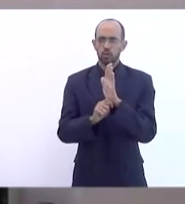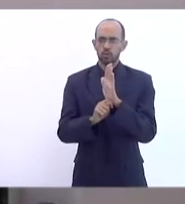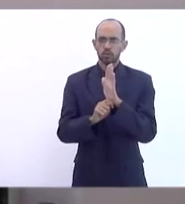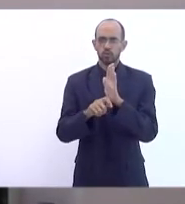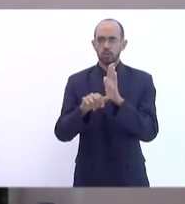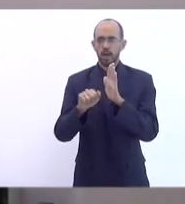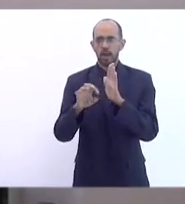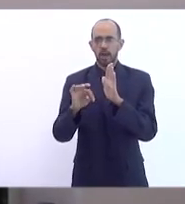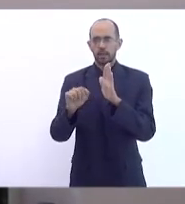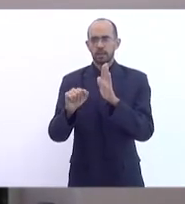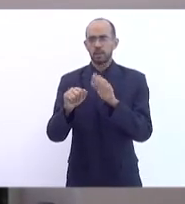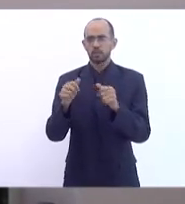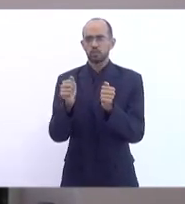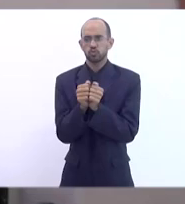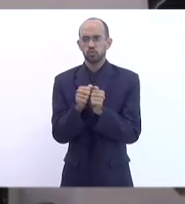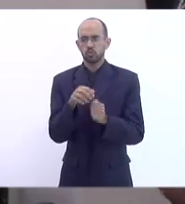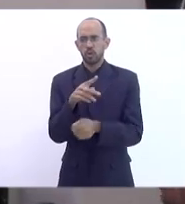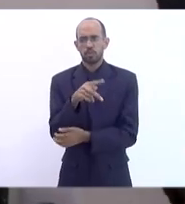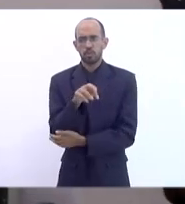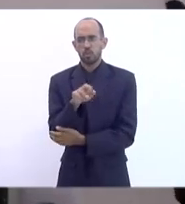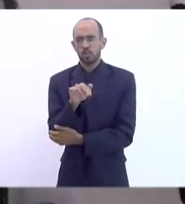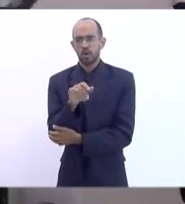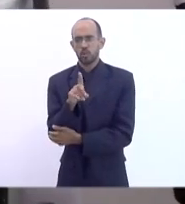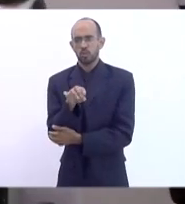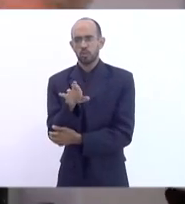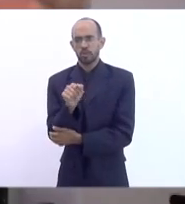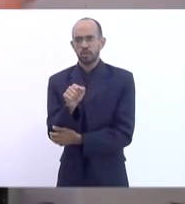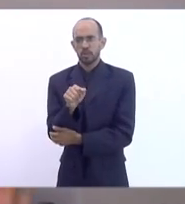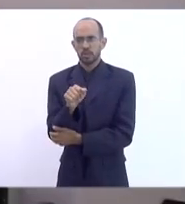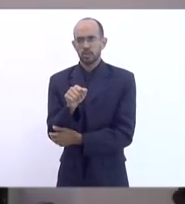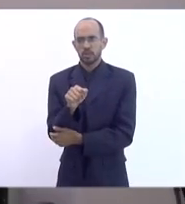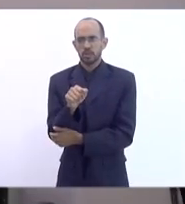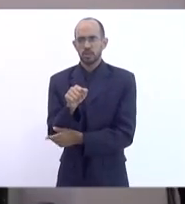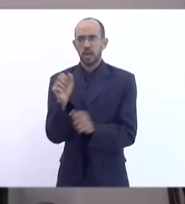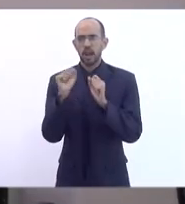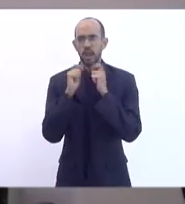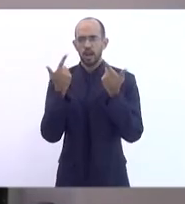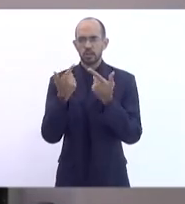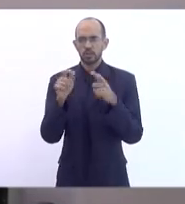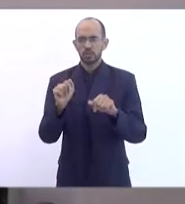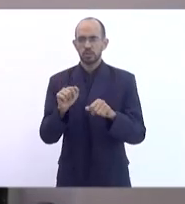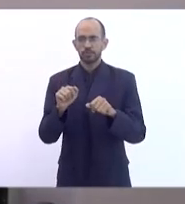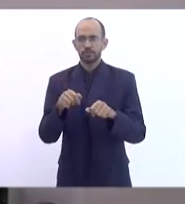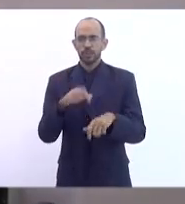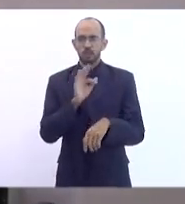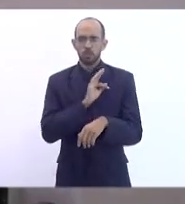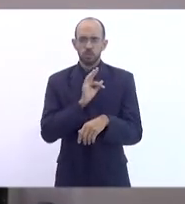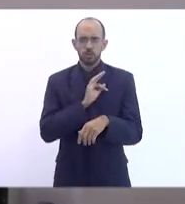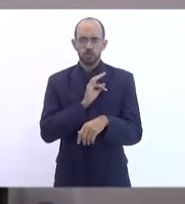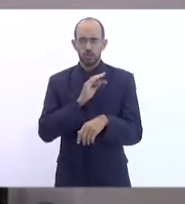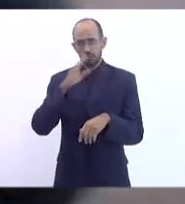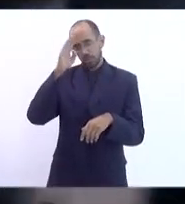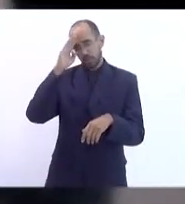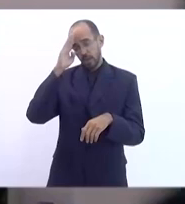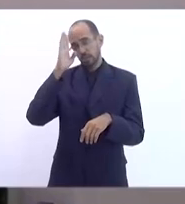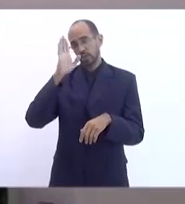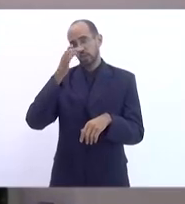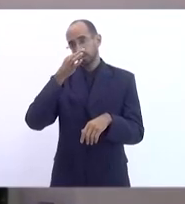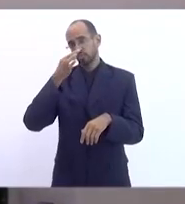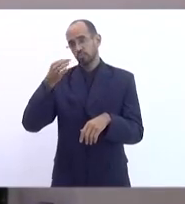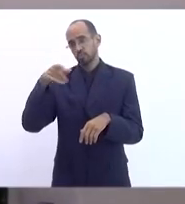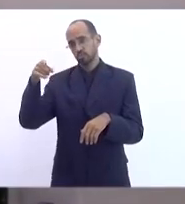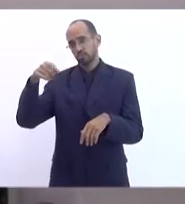Procuradoria da Assembleia e nós encaminharemos por mais que a polícia militar já tenha recebido a recomendação do Ministério